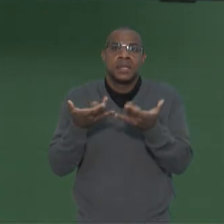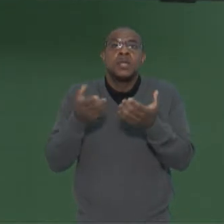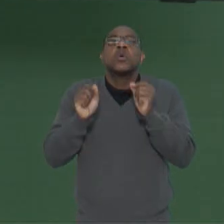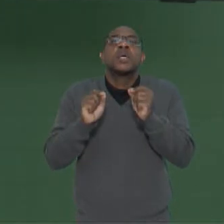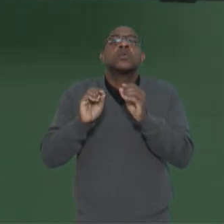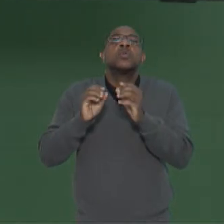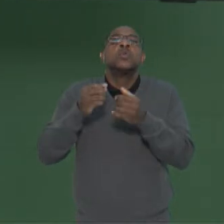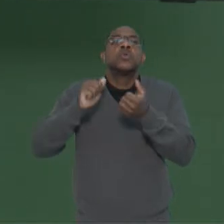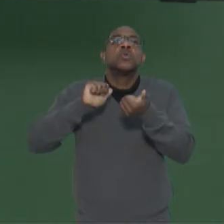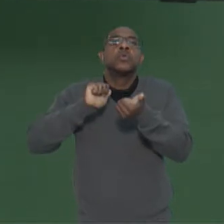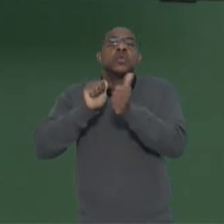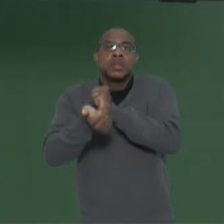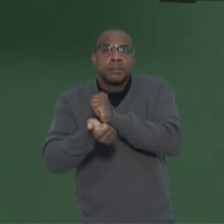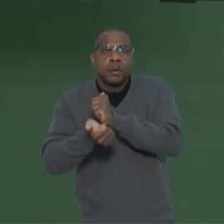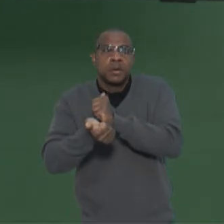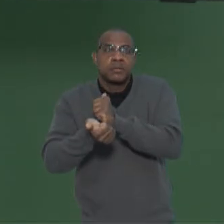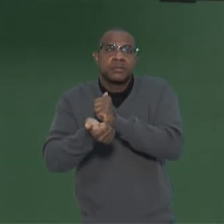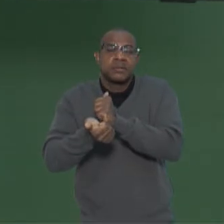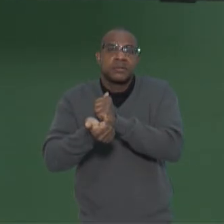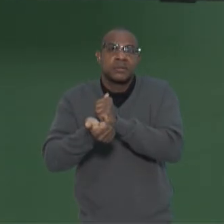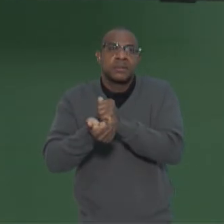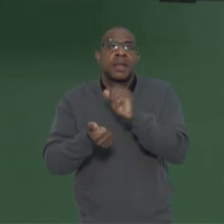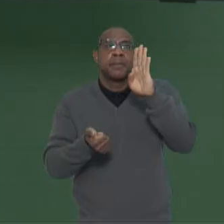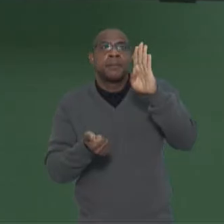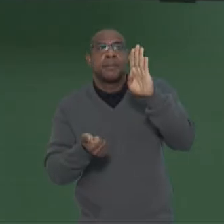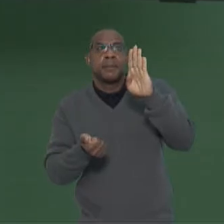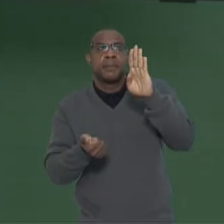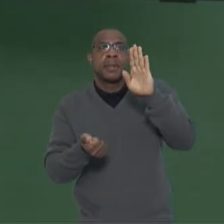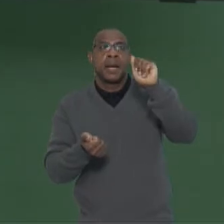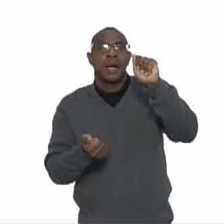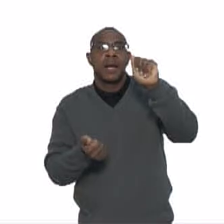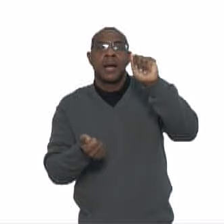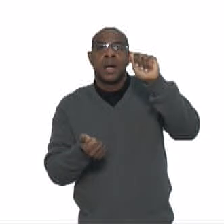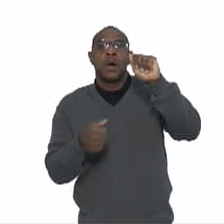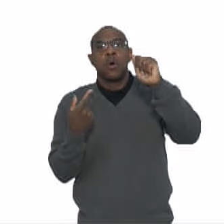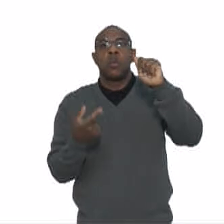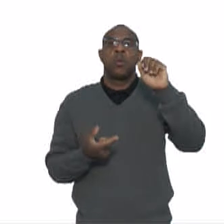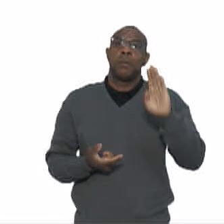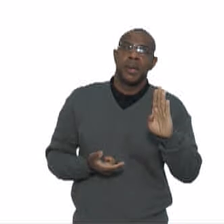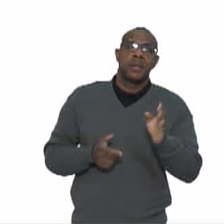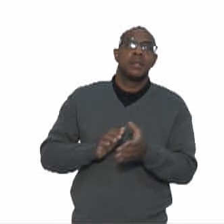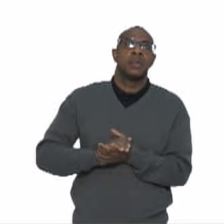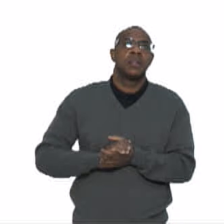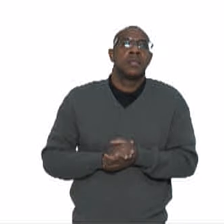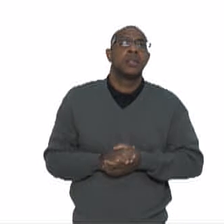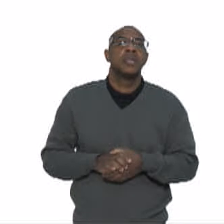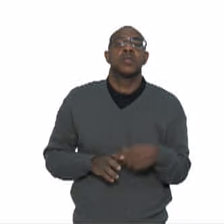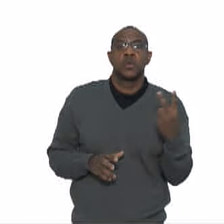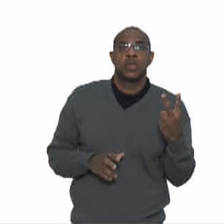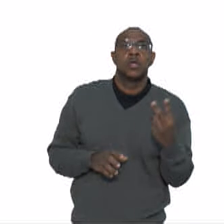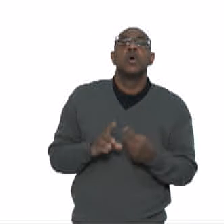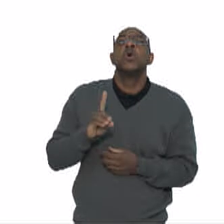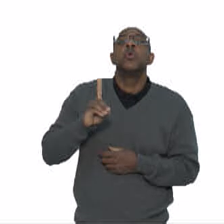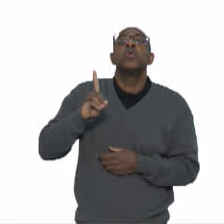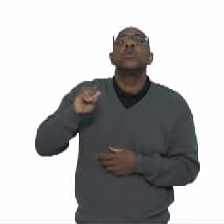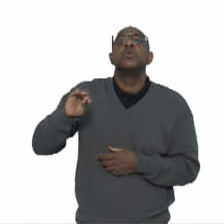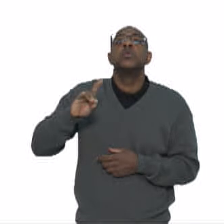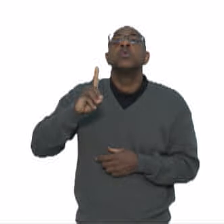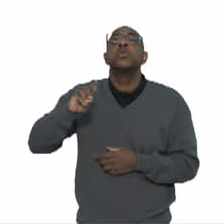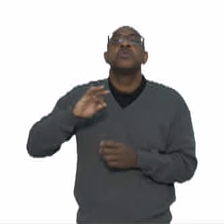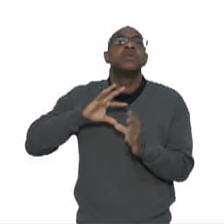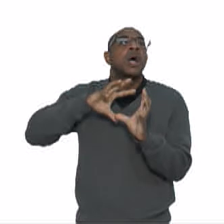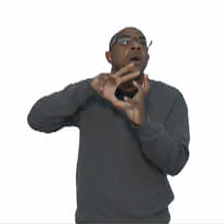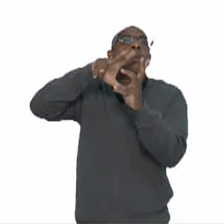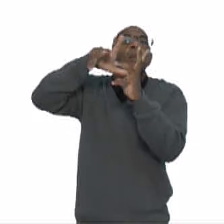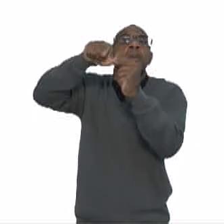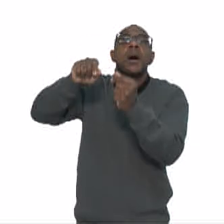esporte. Qual é a opção correta, letra A ou letra B? E a 2, né, sobre o Dia Internacional do Esporte